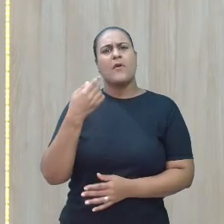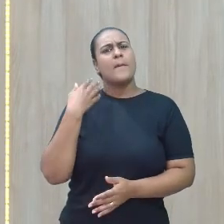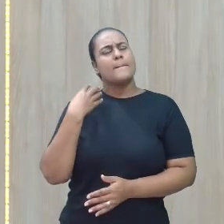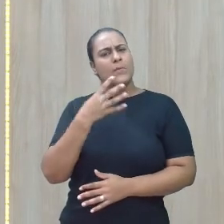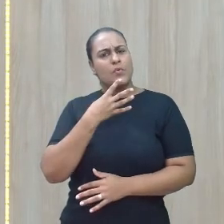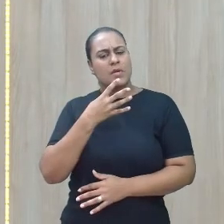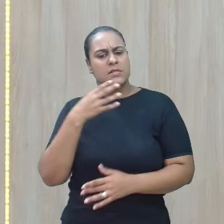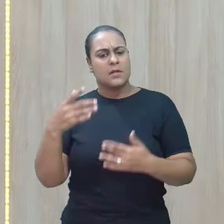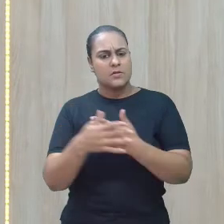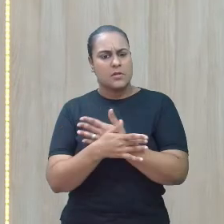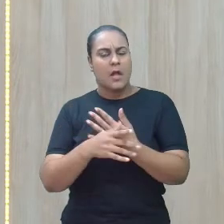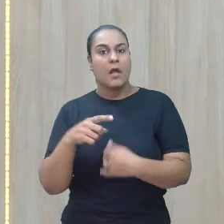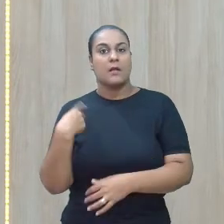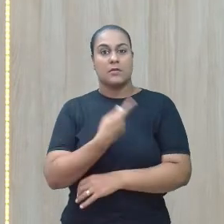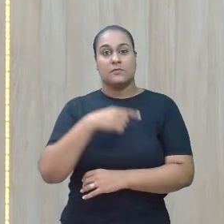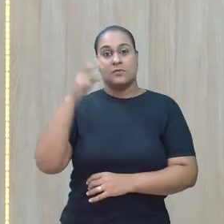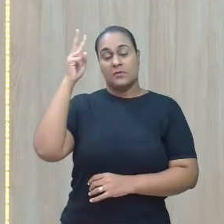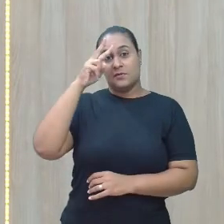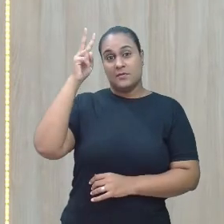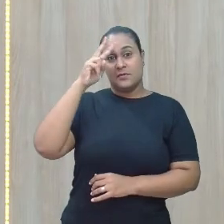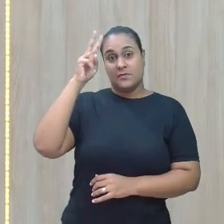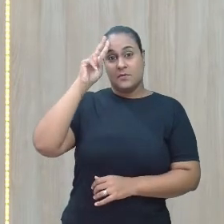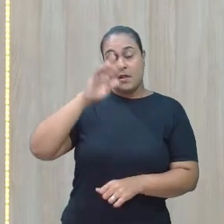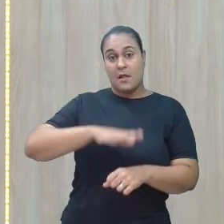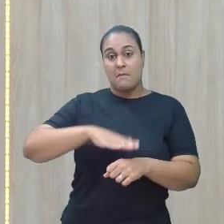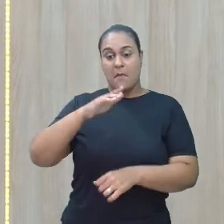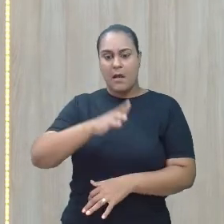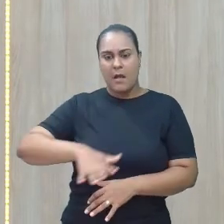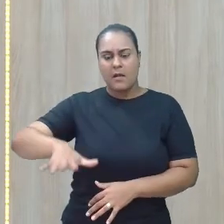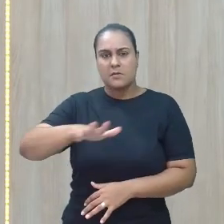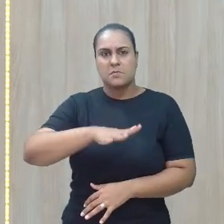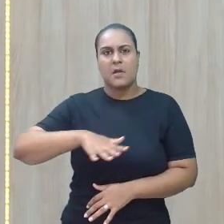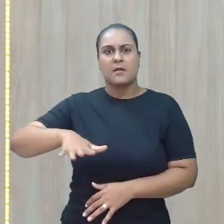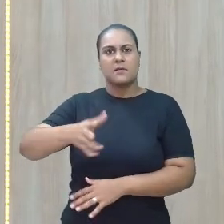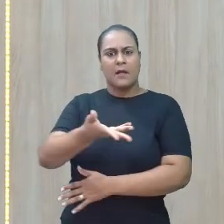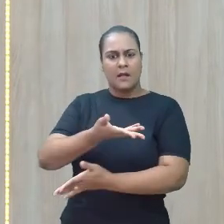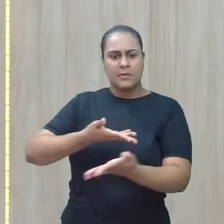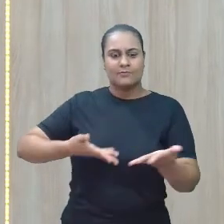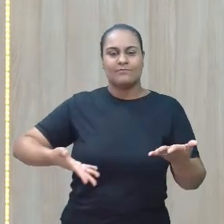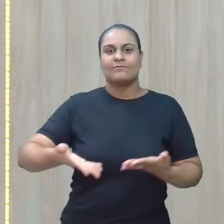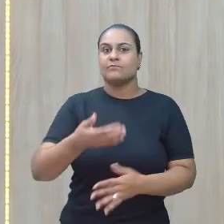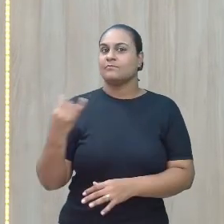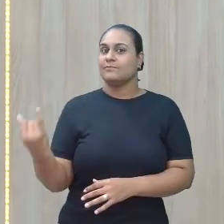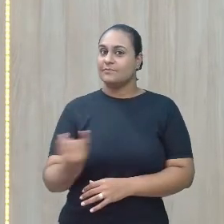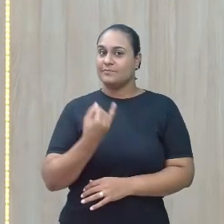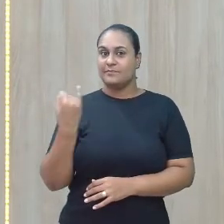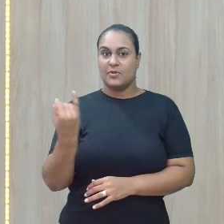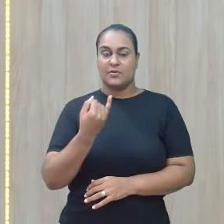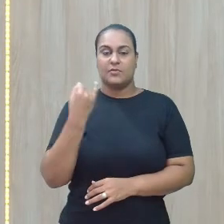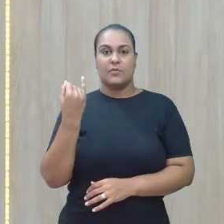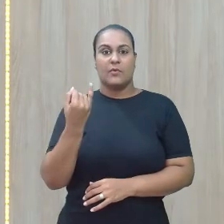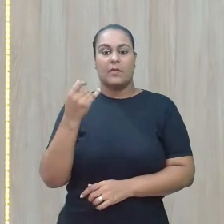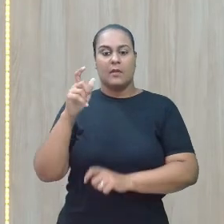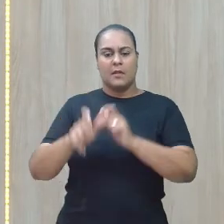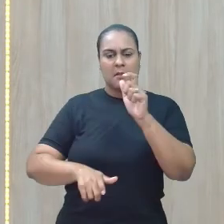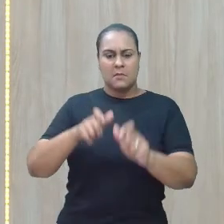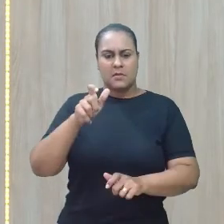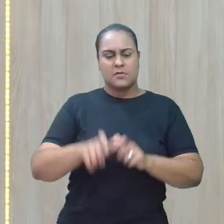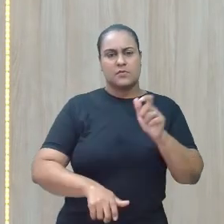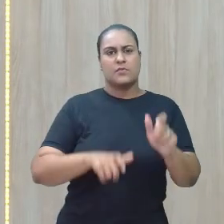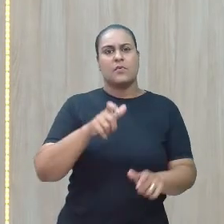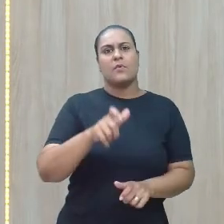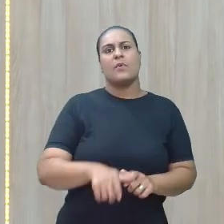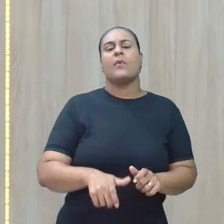conhecer a nossa história, vamos conhecer mais sobre esses espaços de circulação tão importantes de pessoas,